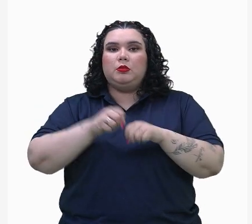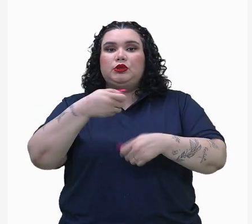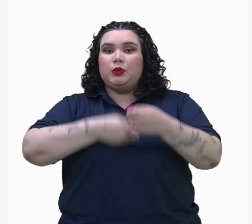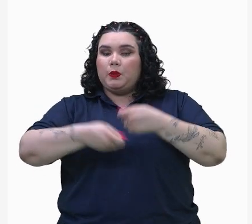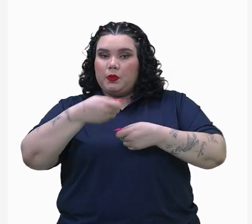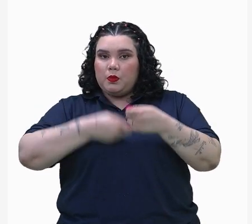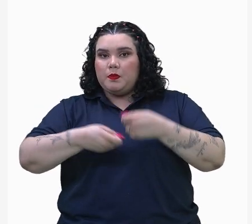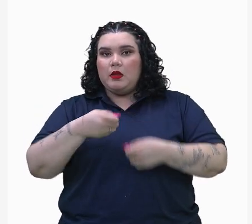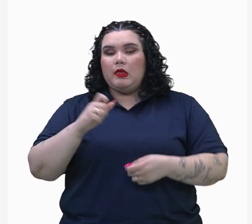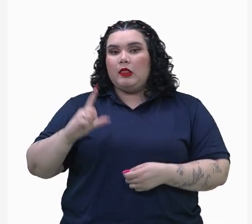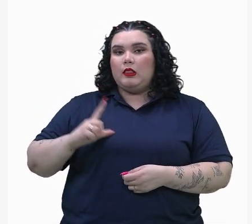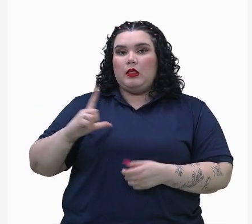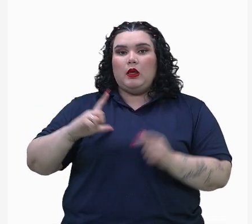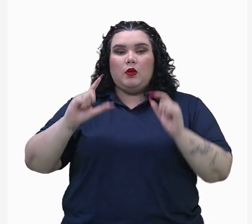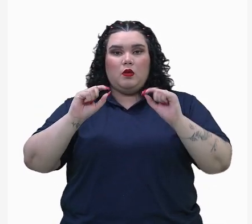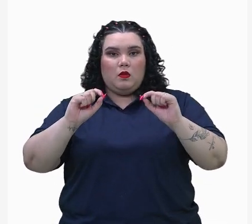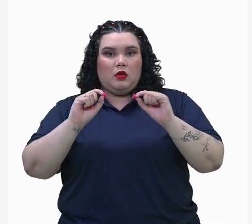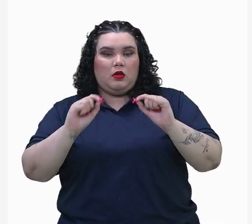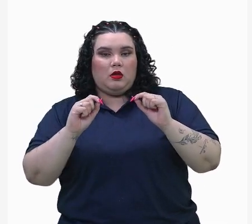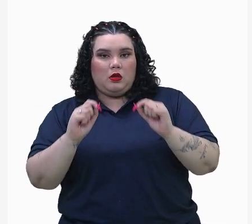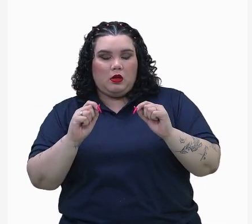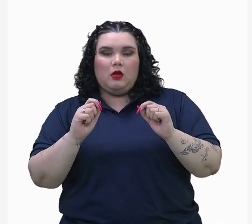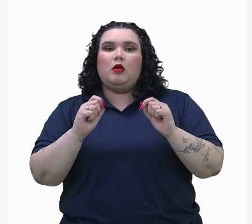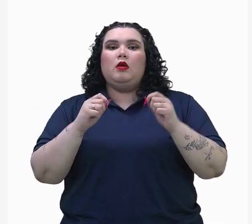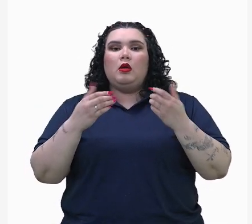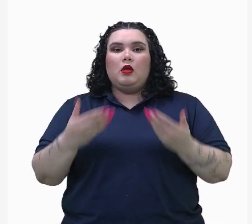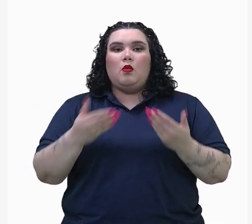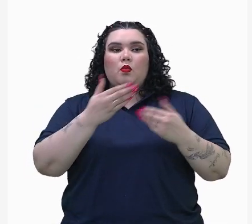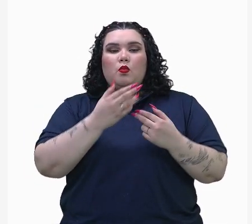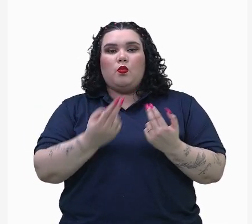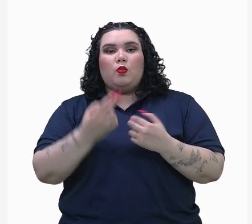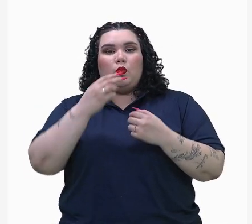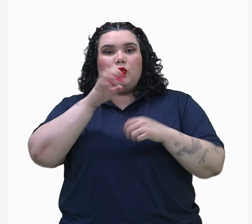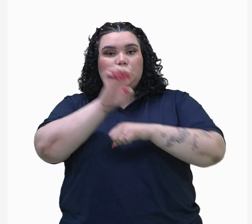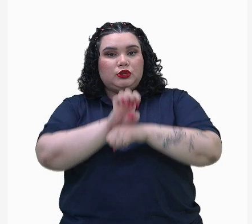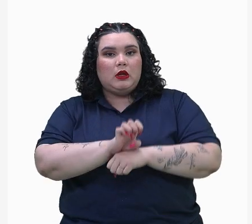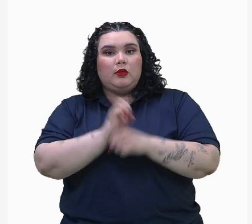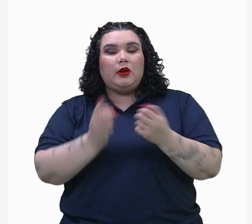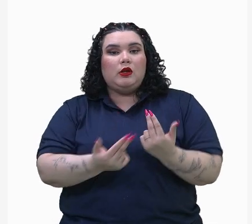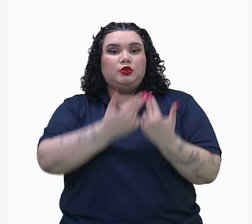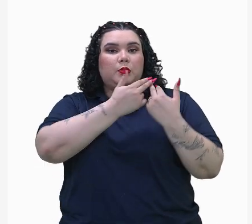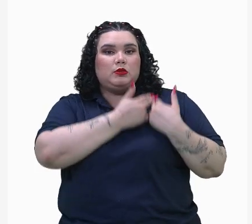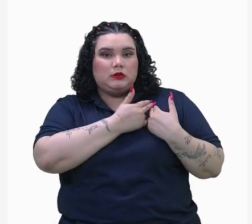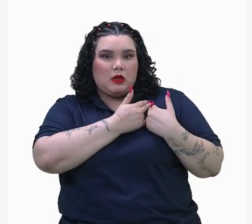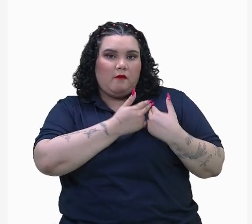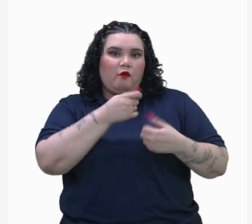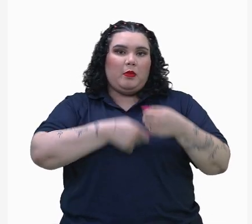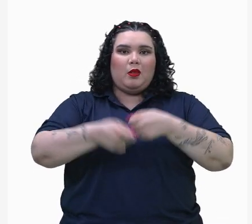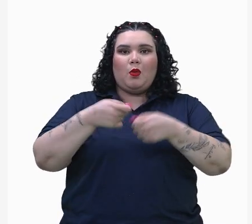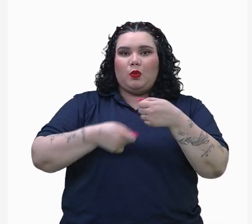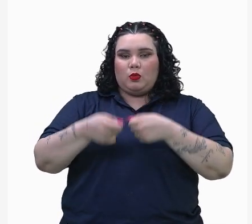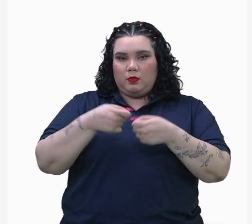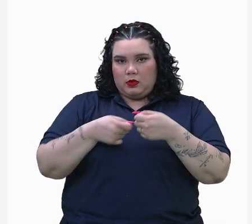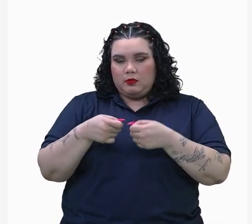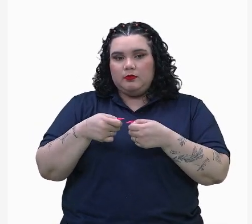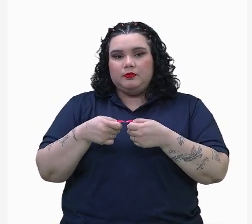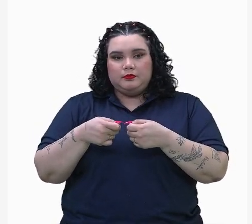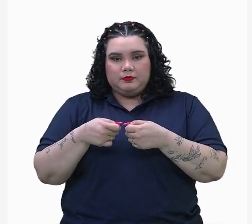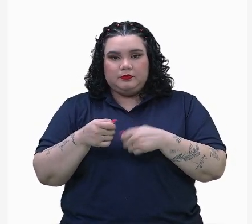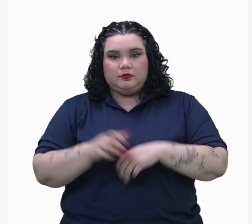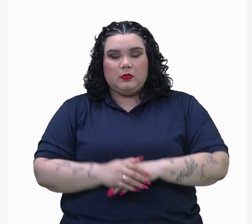existia a intervenção direta do Estado na economia. que se opunha ao que a gente vai conhecer